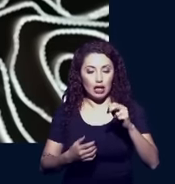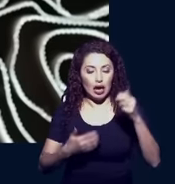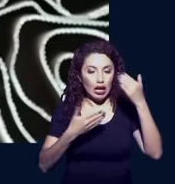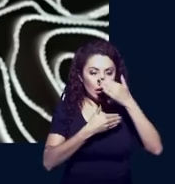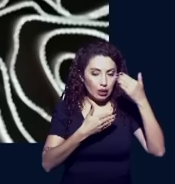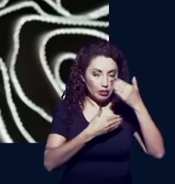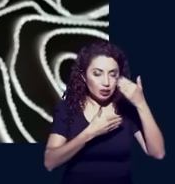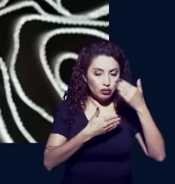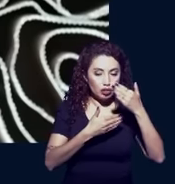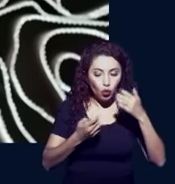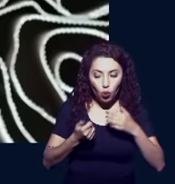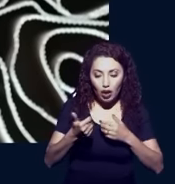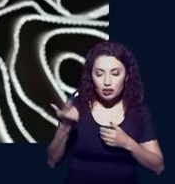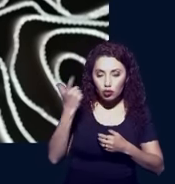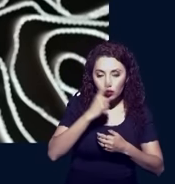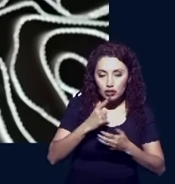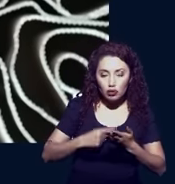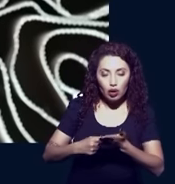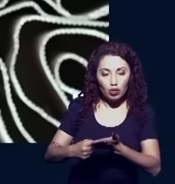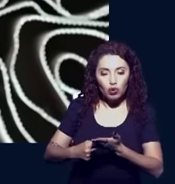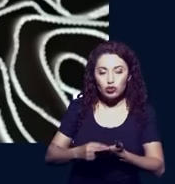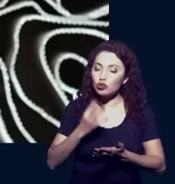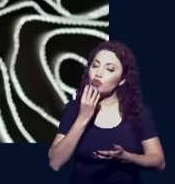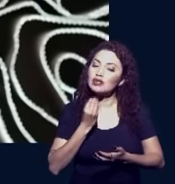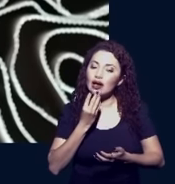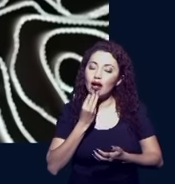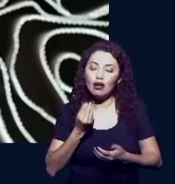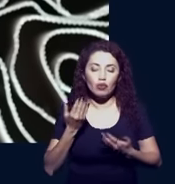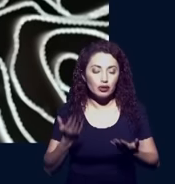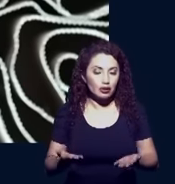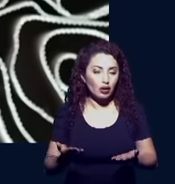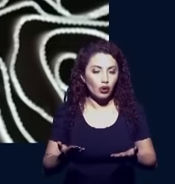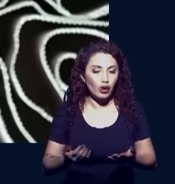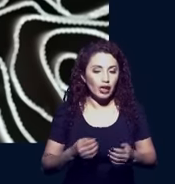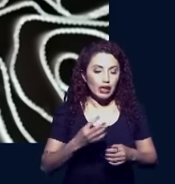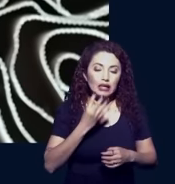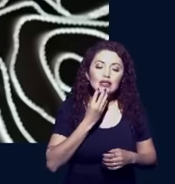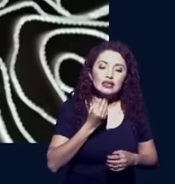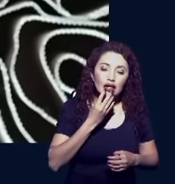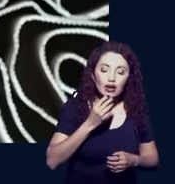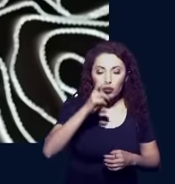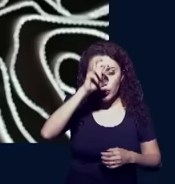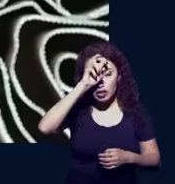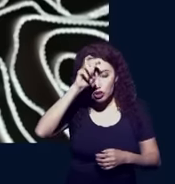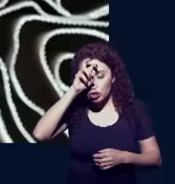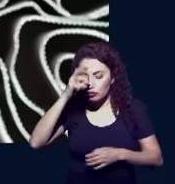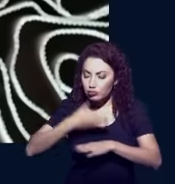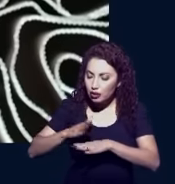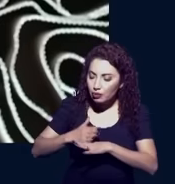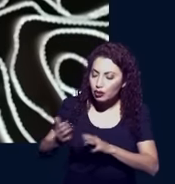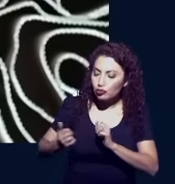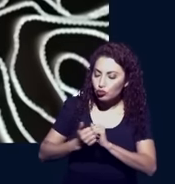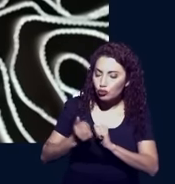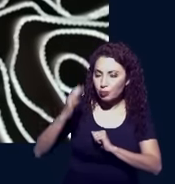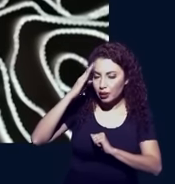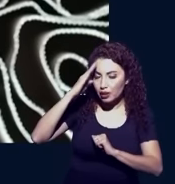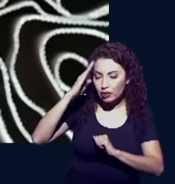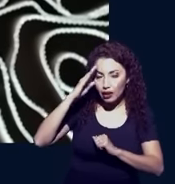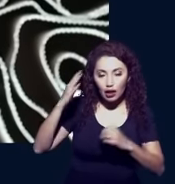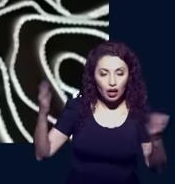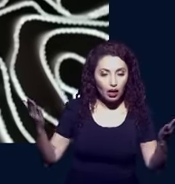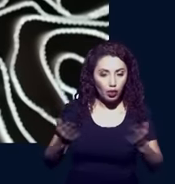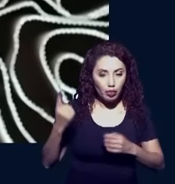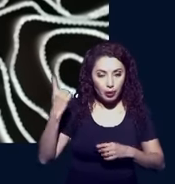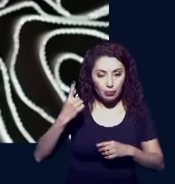Israel ano passado teve exercícios conjuntos de Israel e Egito do ponto de vista militar e no início no primeiro semestre